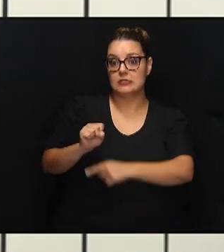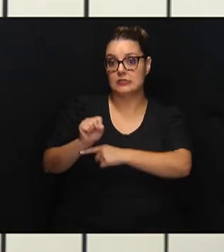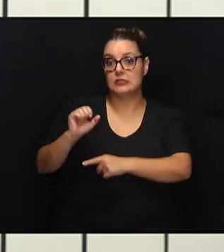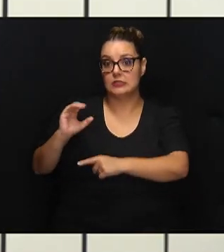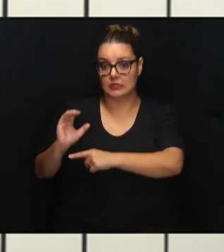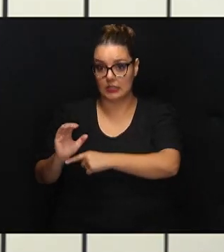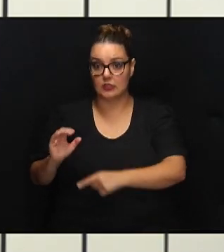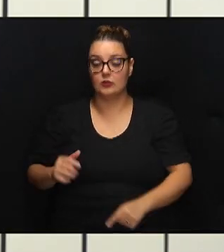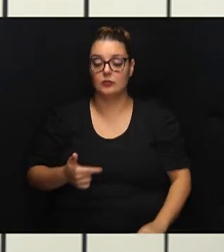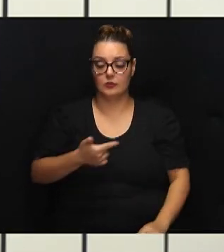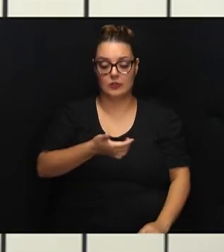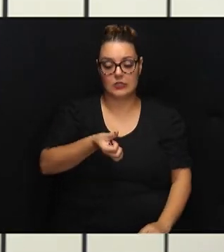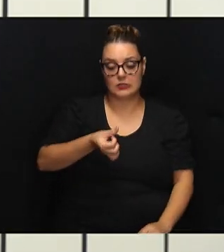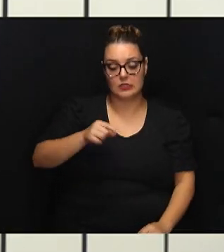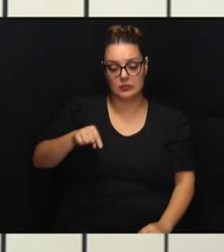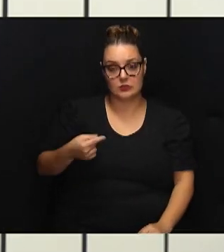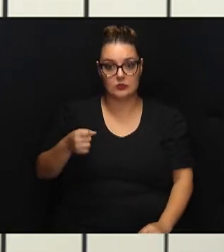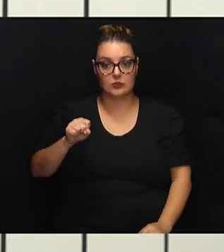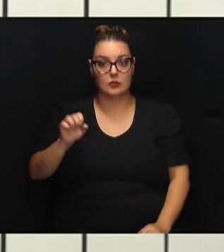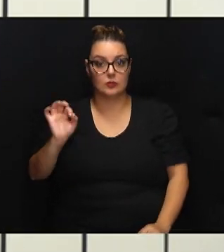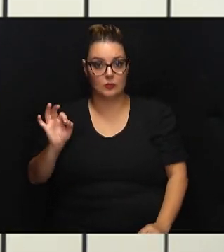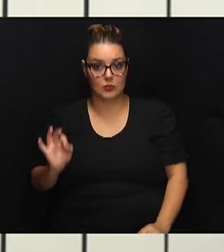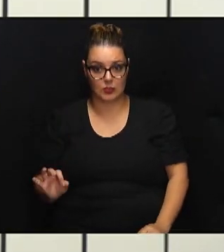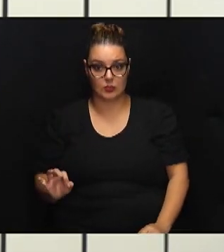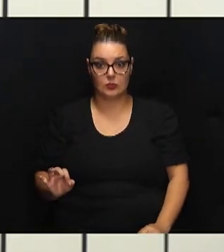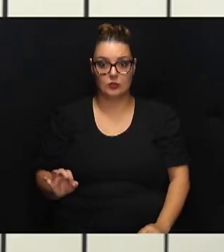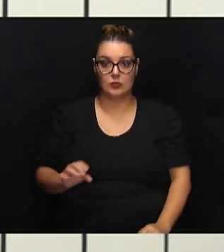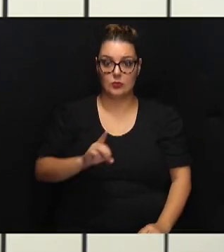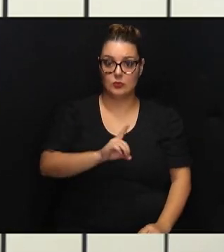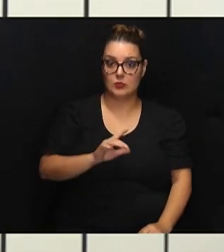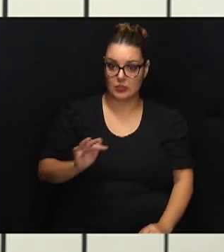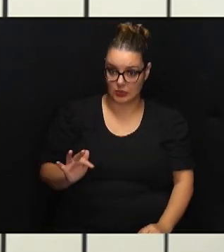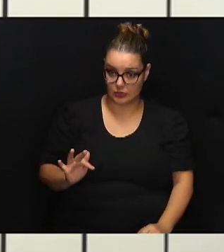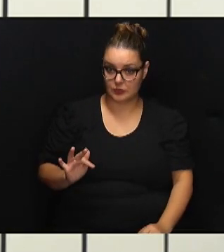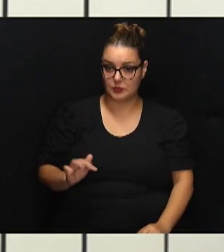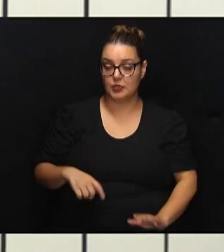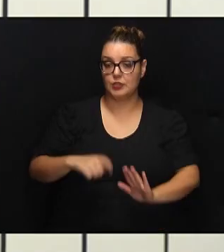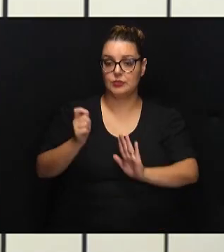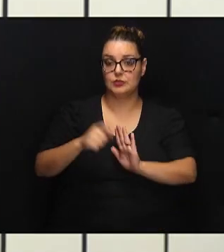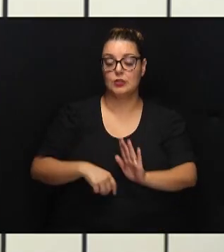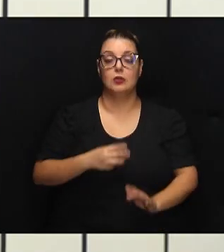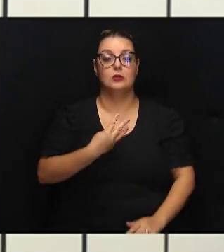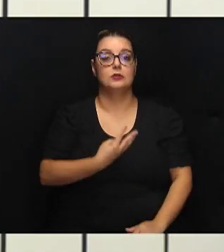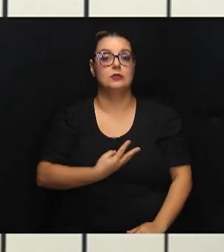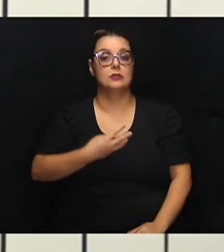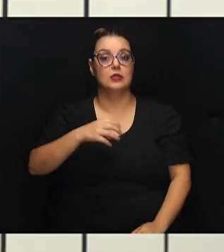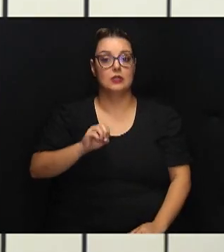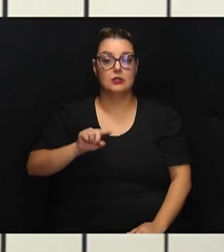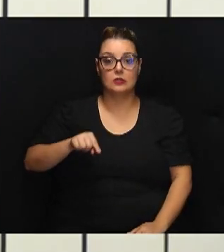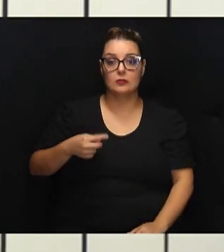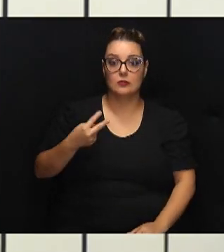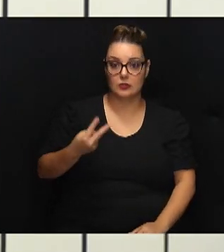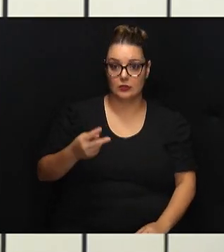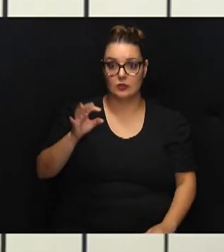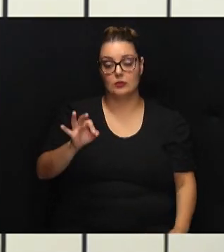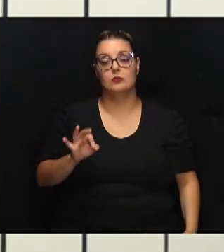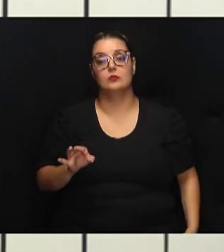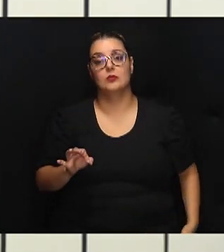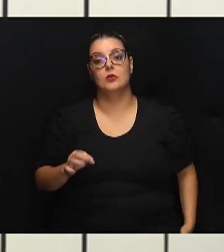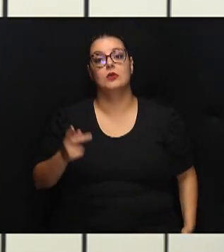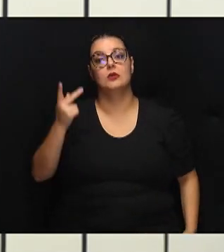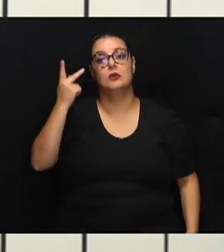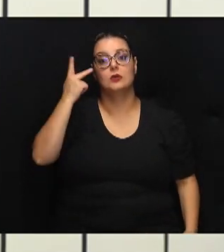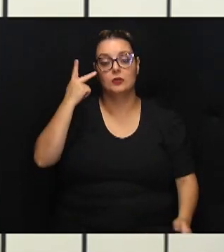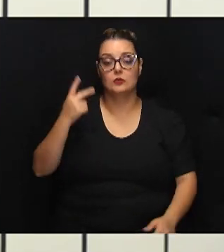com 26,8%, o Distrito Federal, que registrou 30,2%, e São